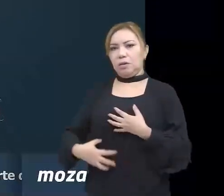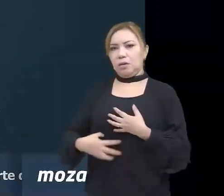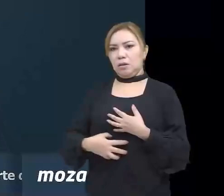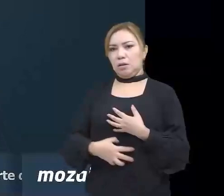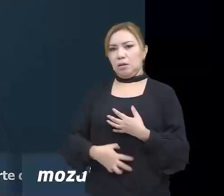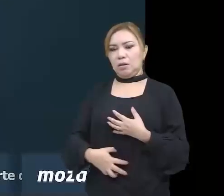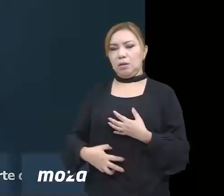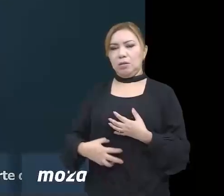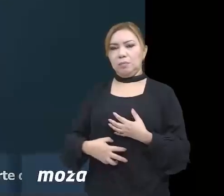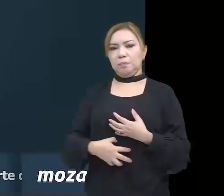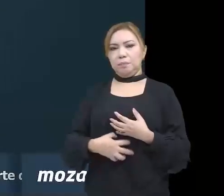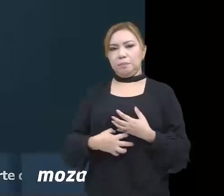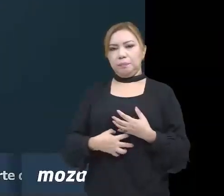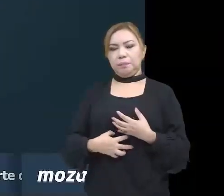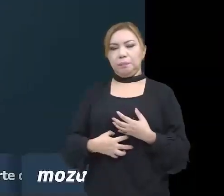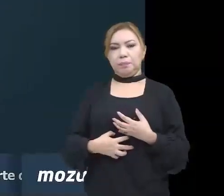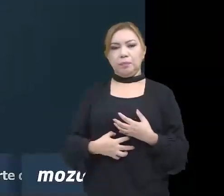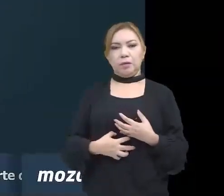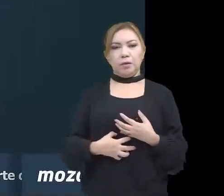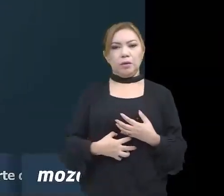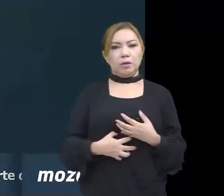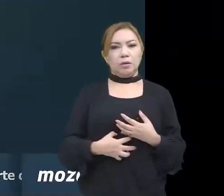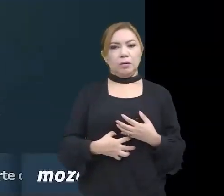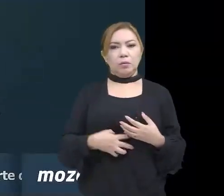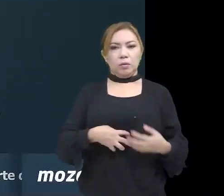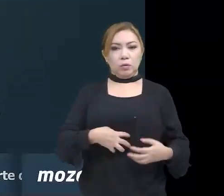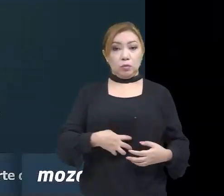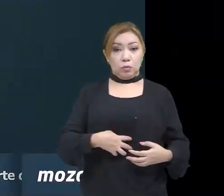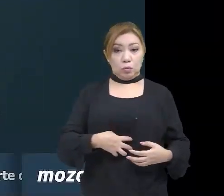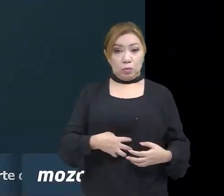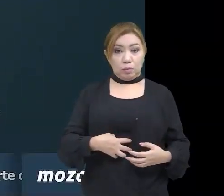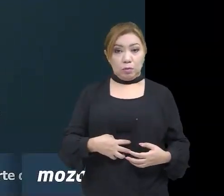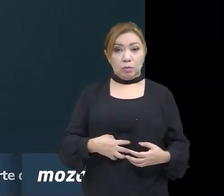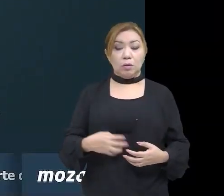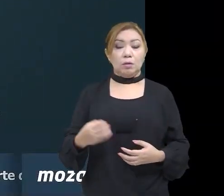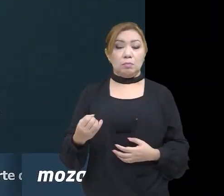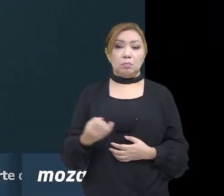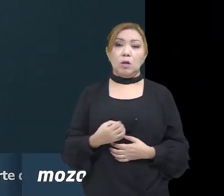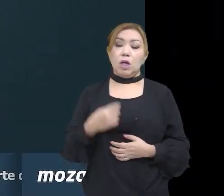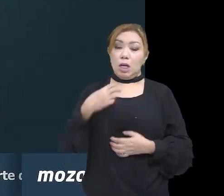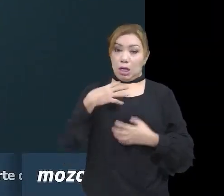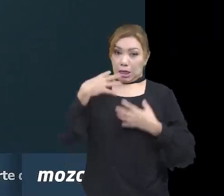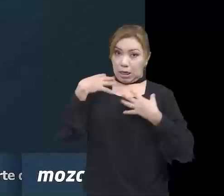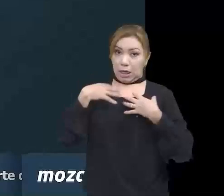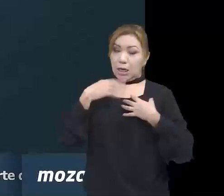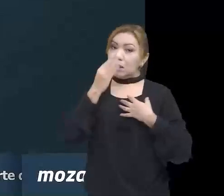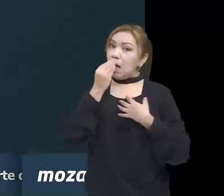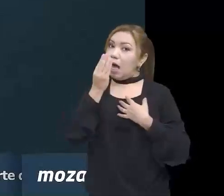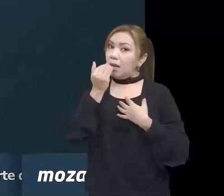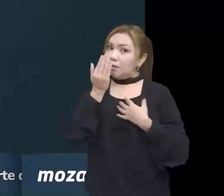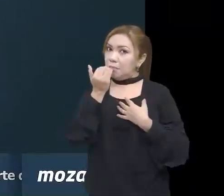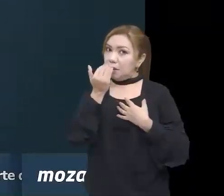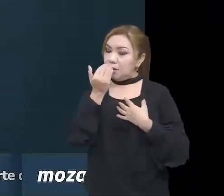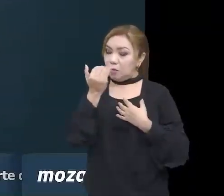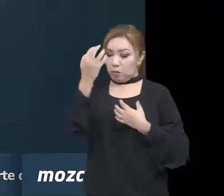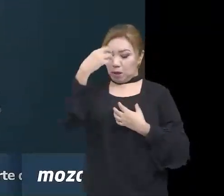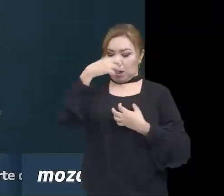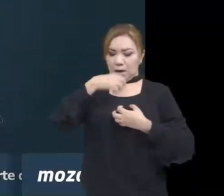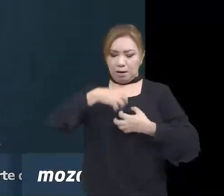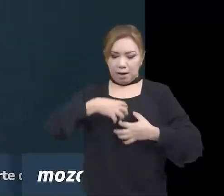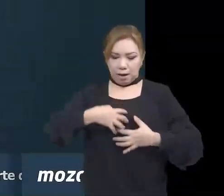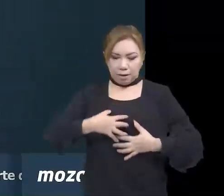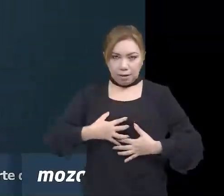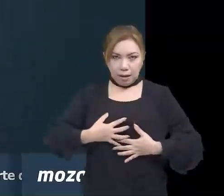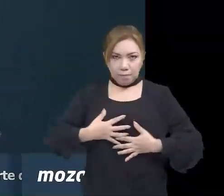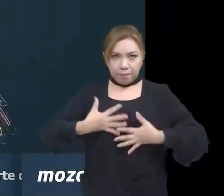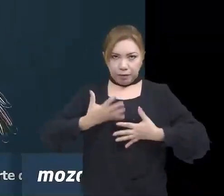que os alimentos e os nutrientes, eles são responsáveis por desenvolver todo o corpo humano. Então, tudo que